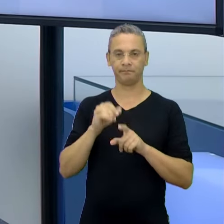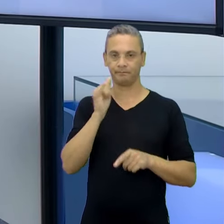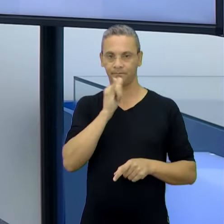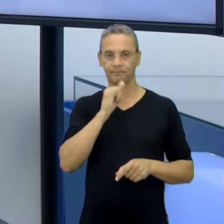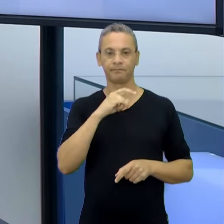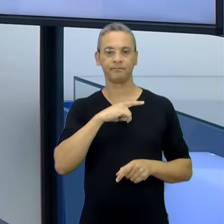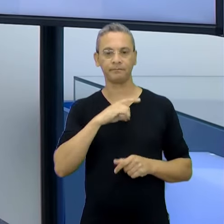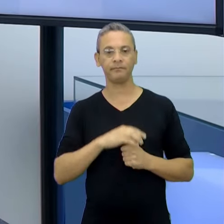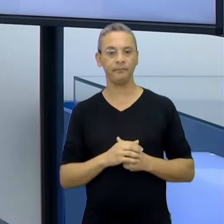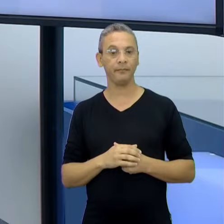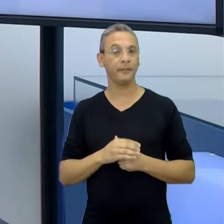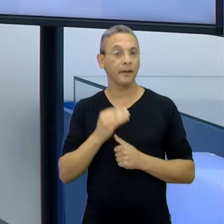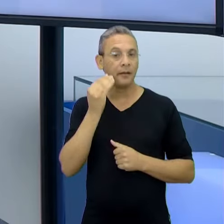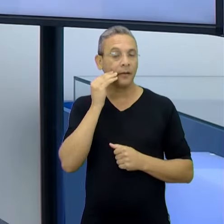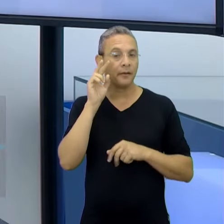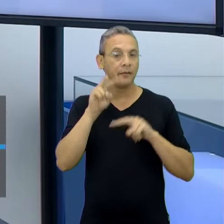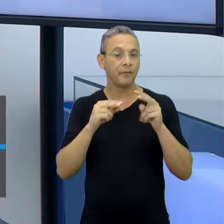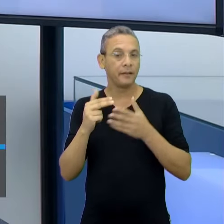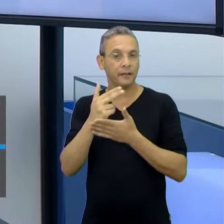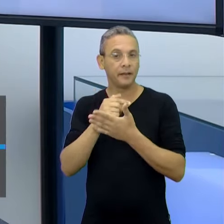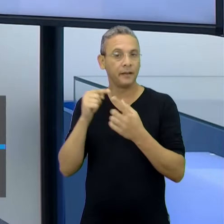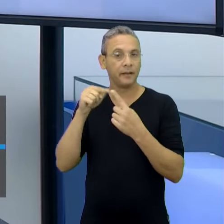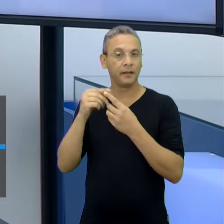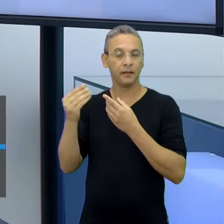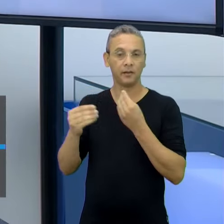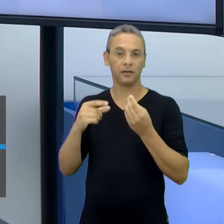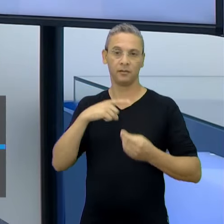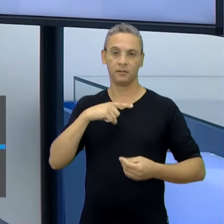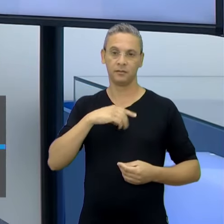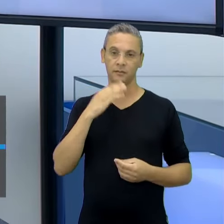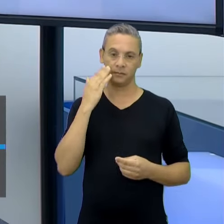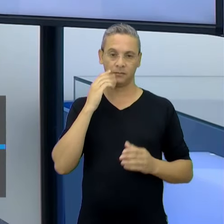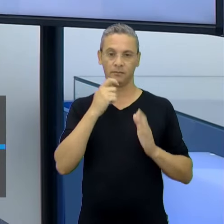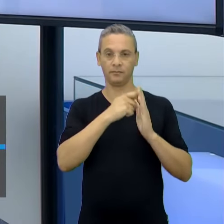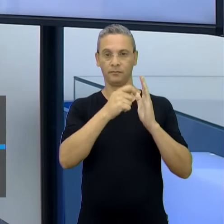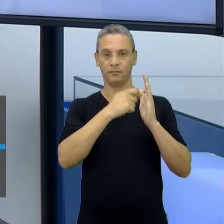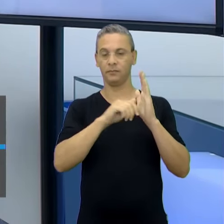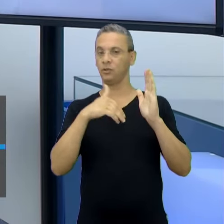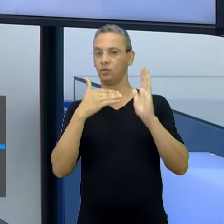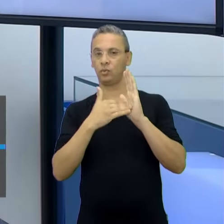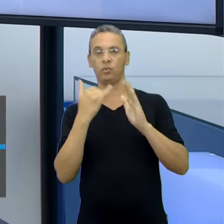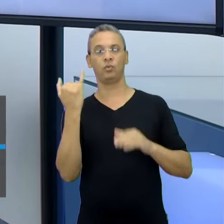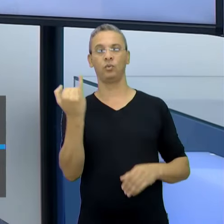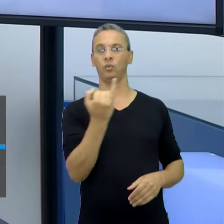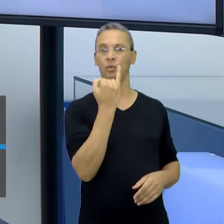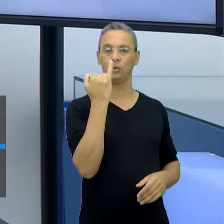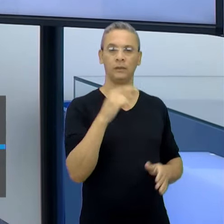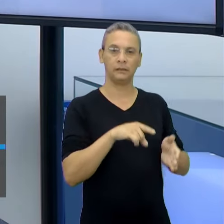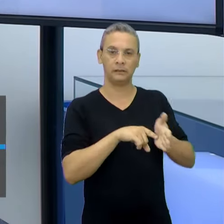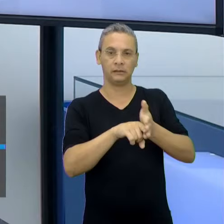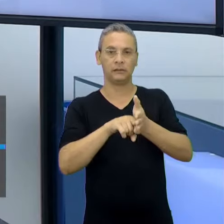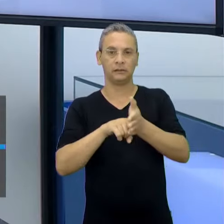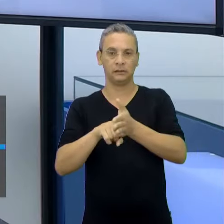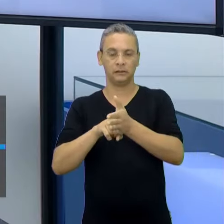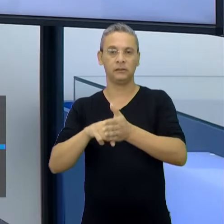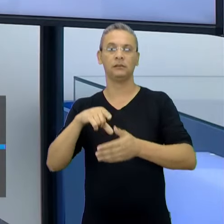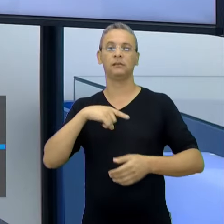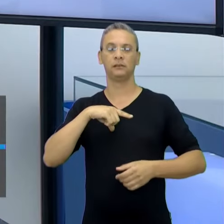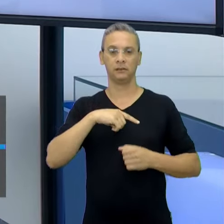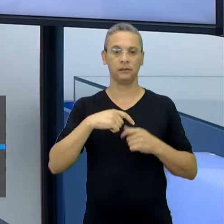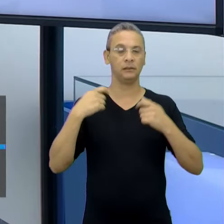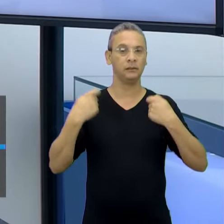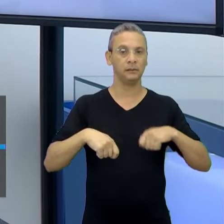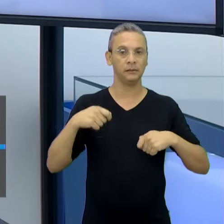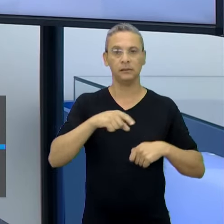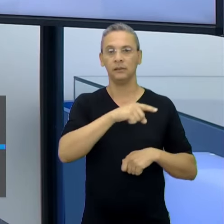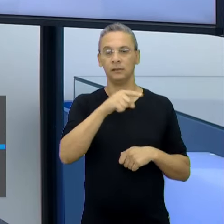elétricos. Daqui a pouco a gente vai estar desenhando o circuito elétrico, é preciso que você anote tudo isso, é preciso que você pesquise tudo isso, é preciso